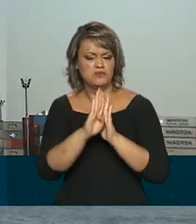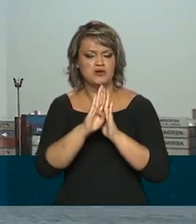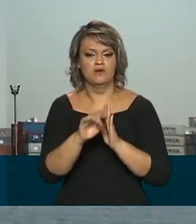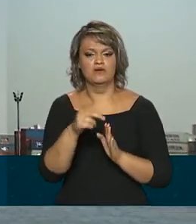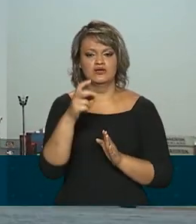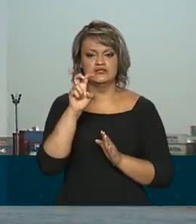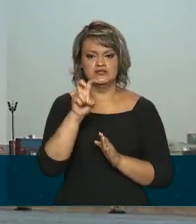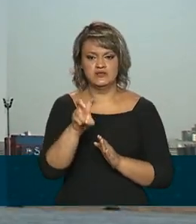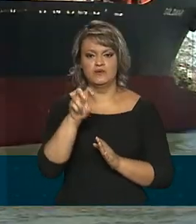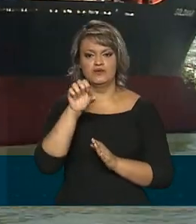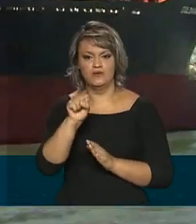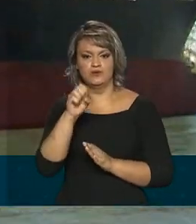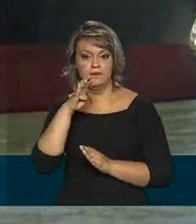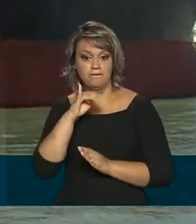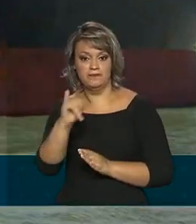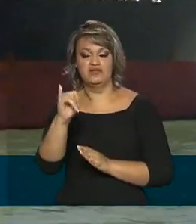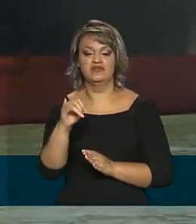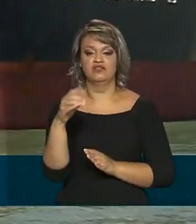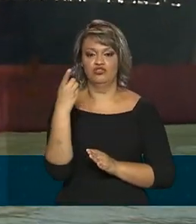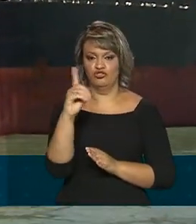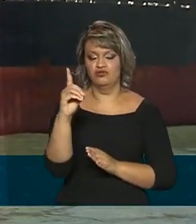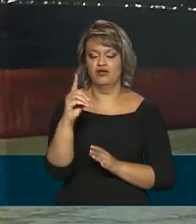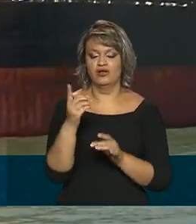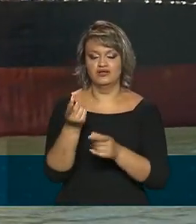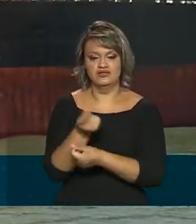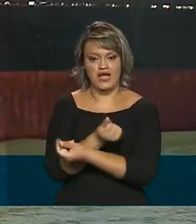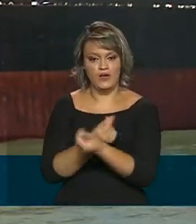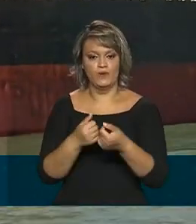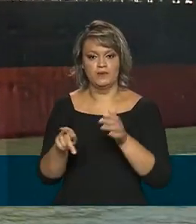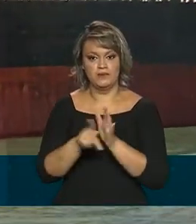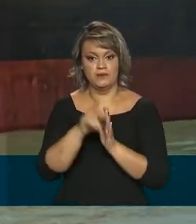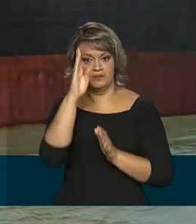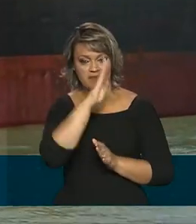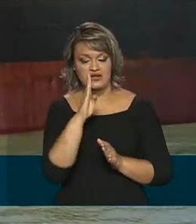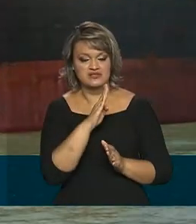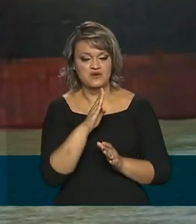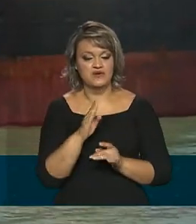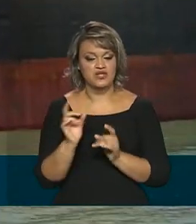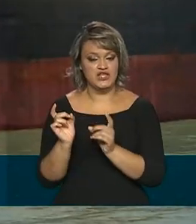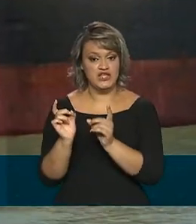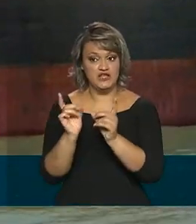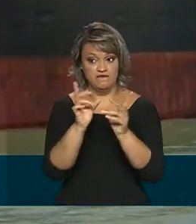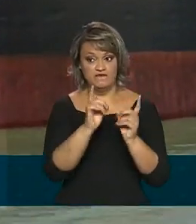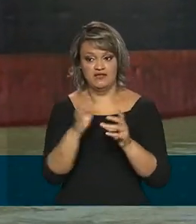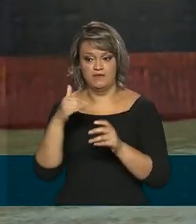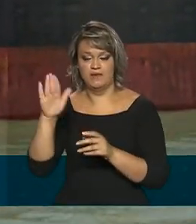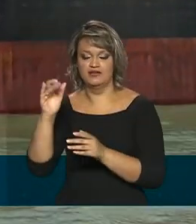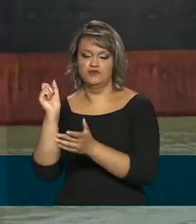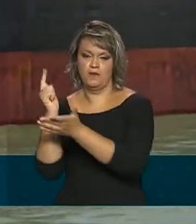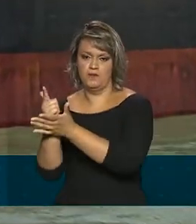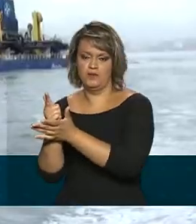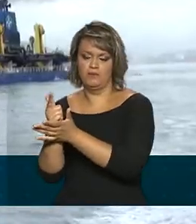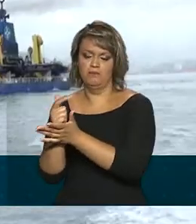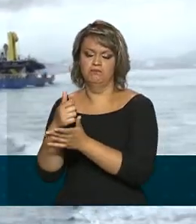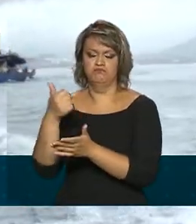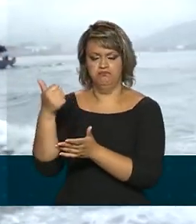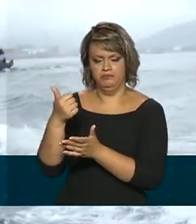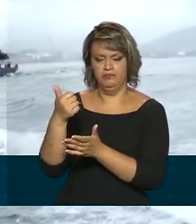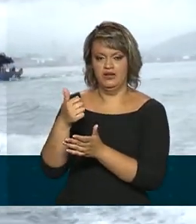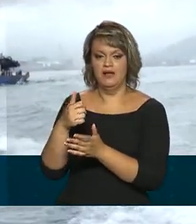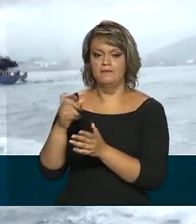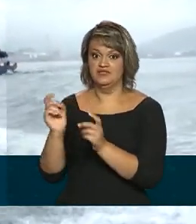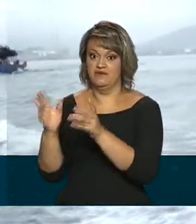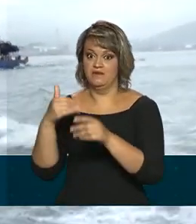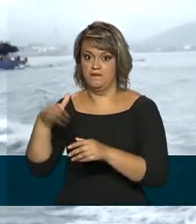58 biliões de dólares para economia brasileira que vendeu mais do que comprou do exterior no